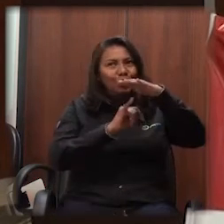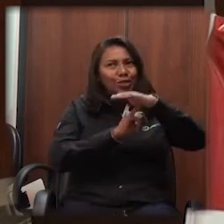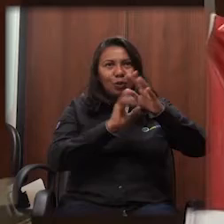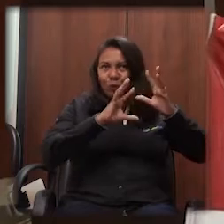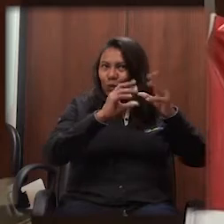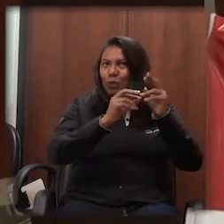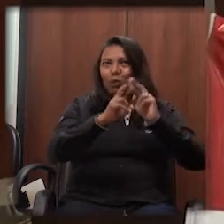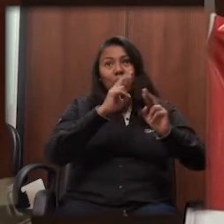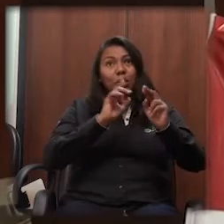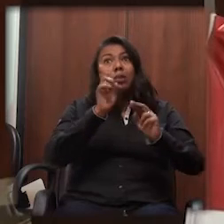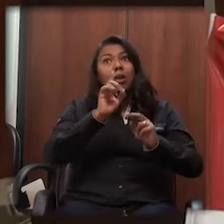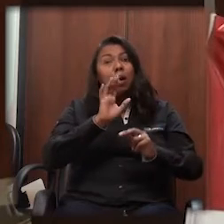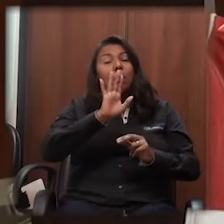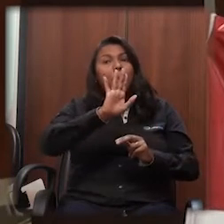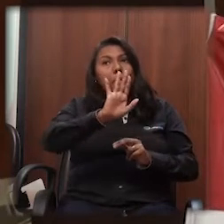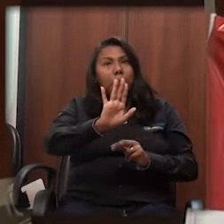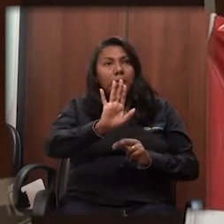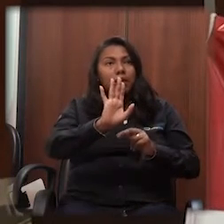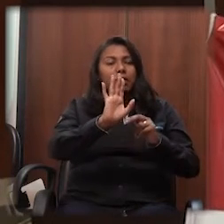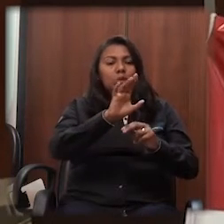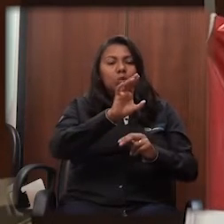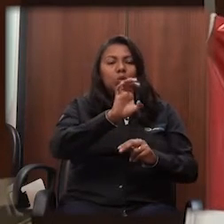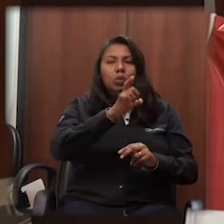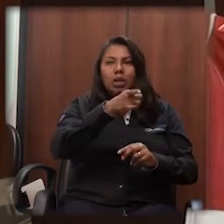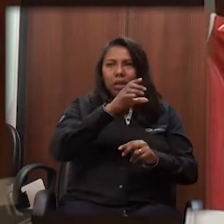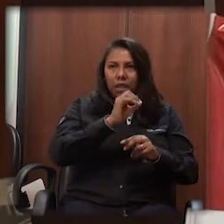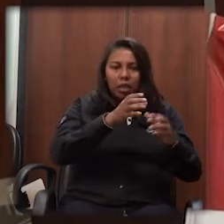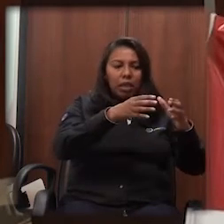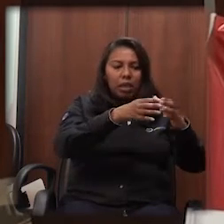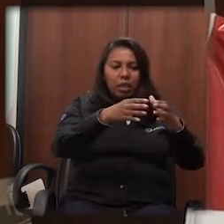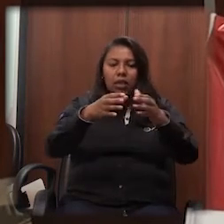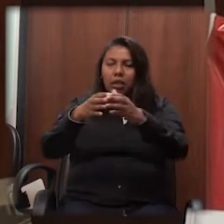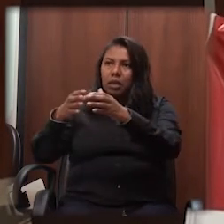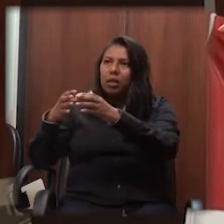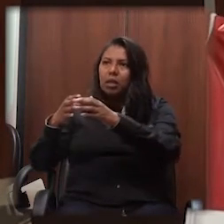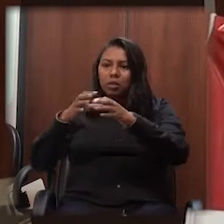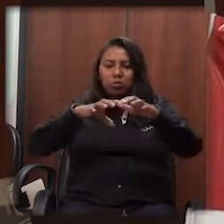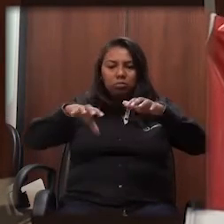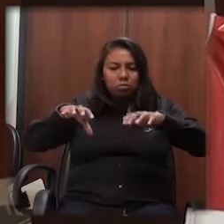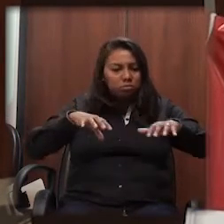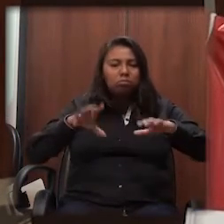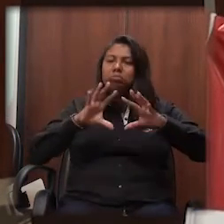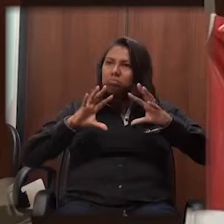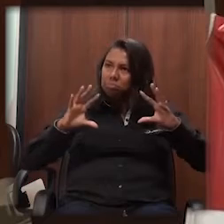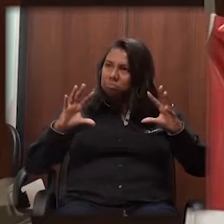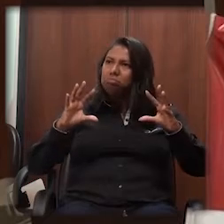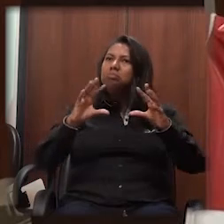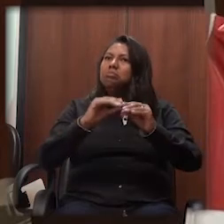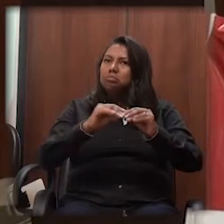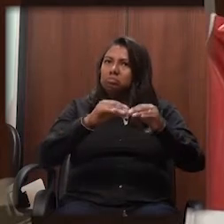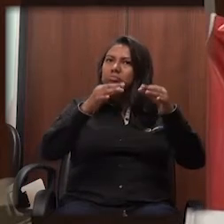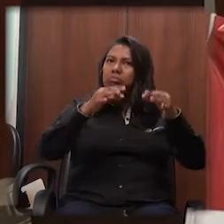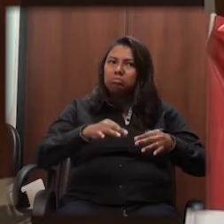responderam o questionário, mas os eixos colocados no Plano Estadual de Direitos Humanos estavam todos contemplados, né?